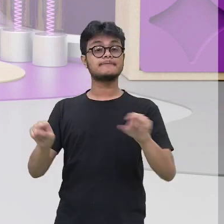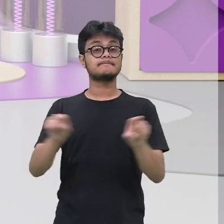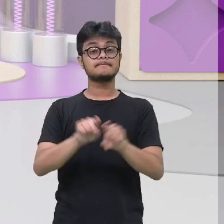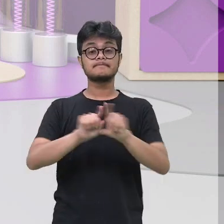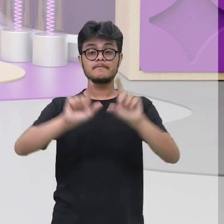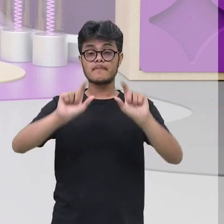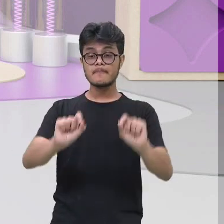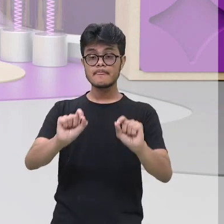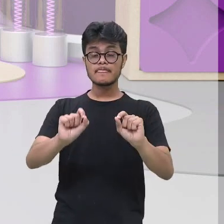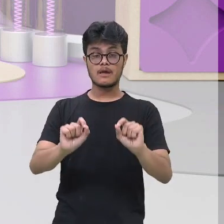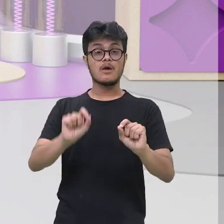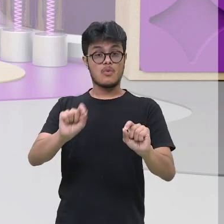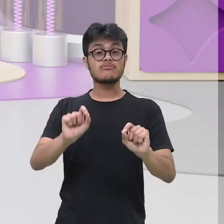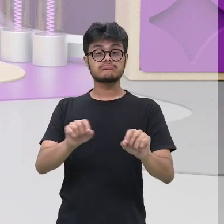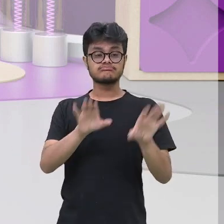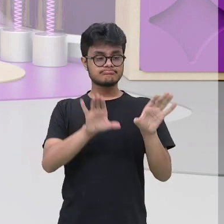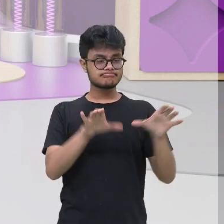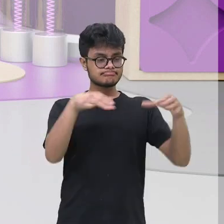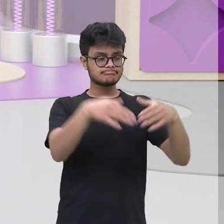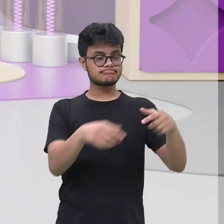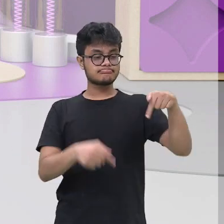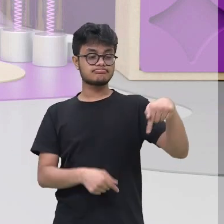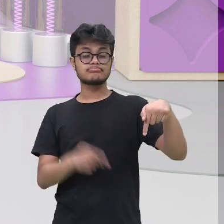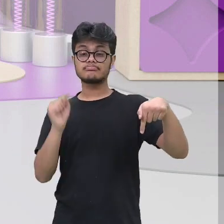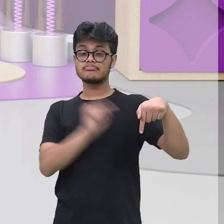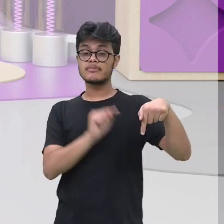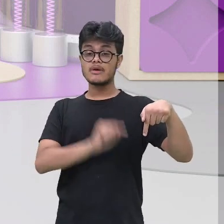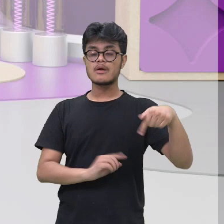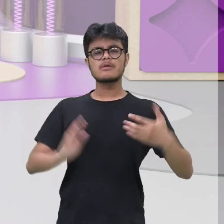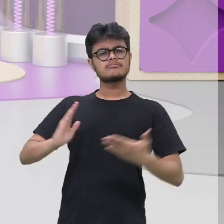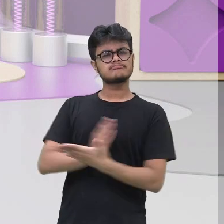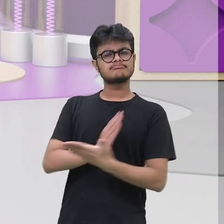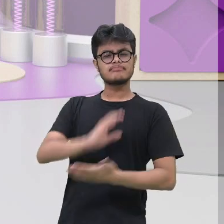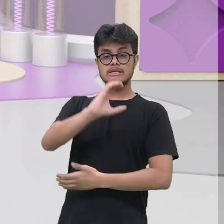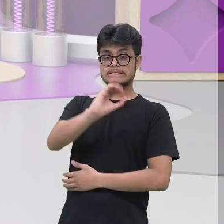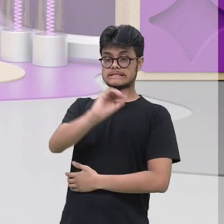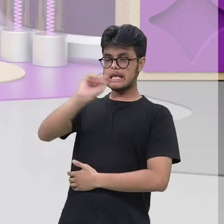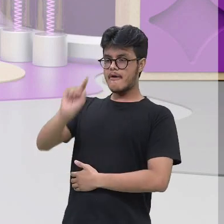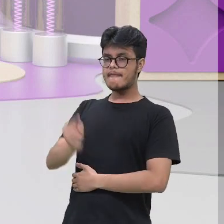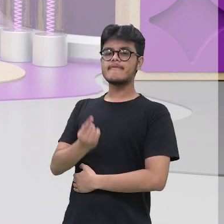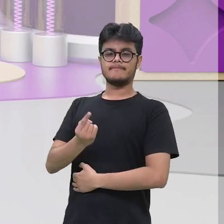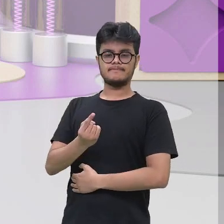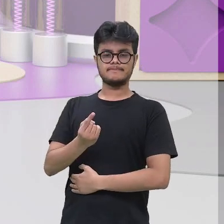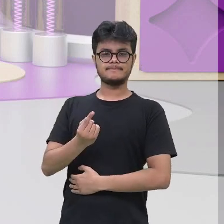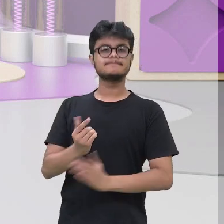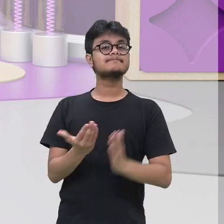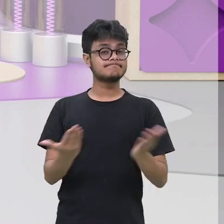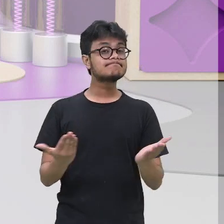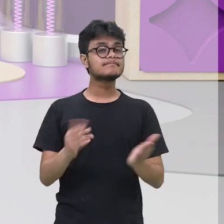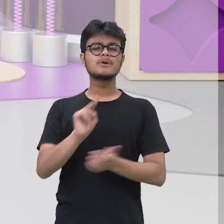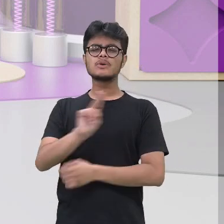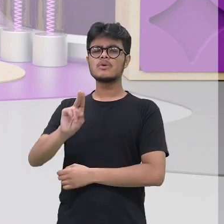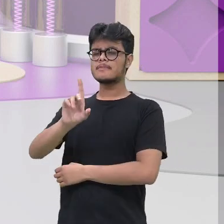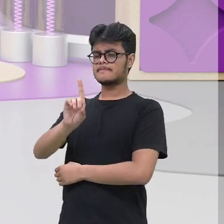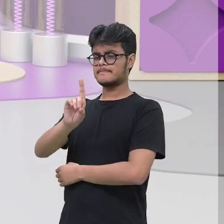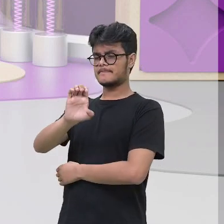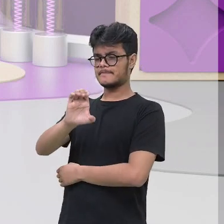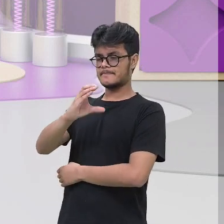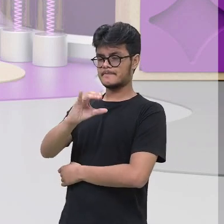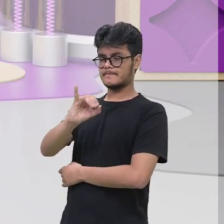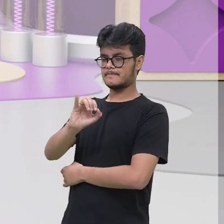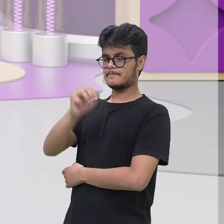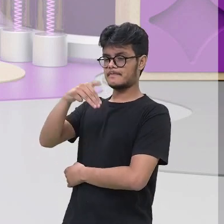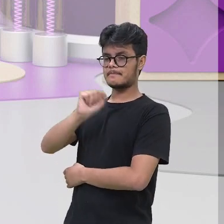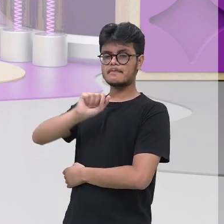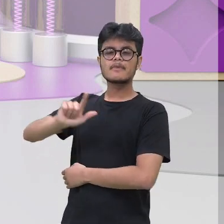vou ter dentro desse conjunto os números decimais. Por quê? Porque todo número decimal eu posso